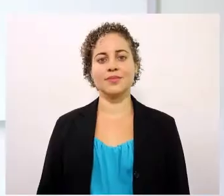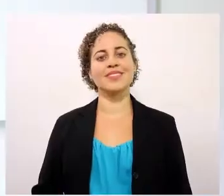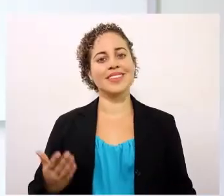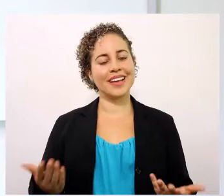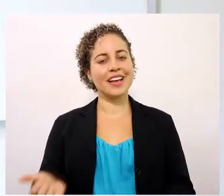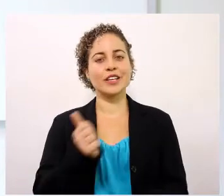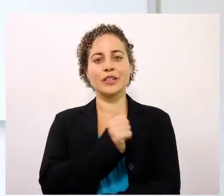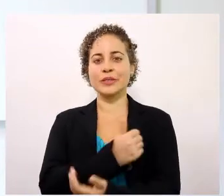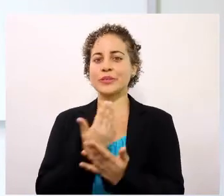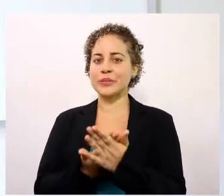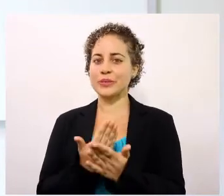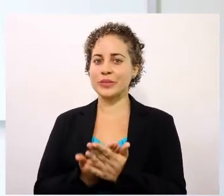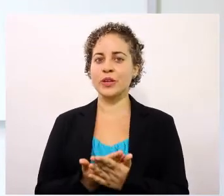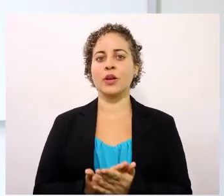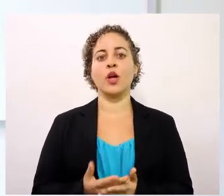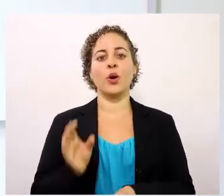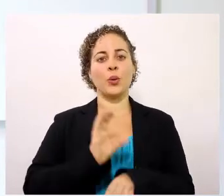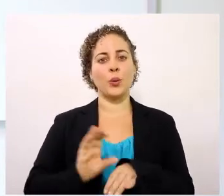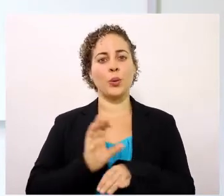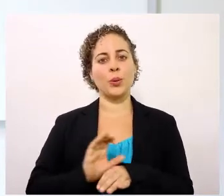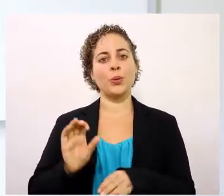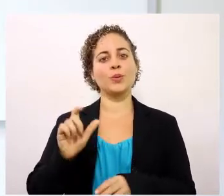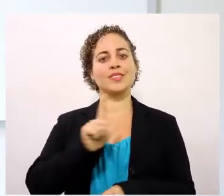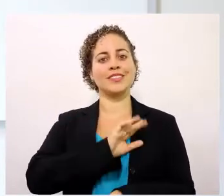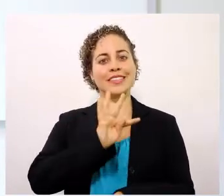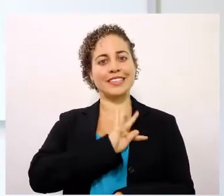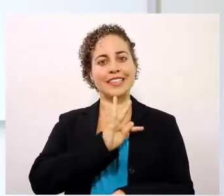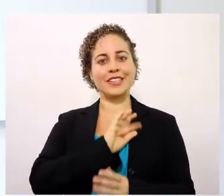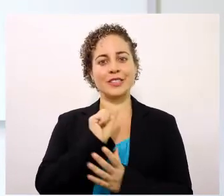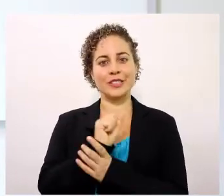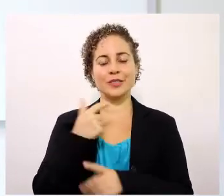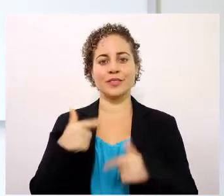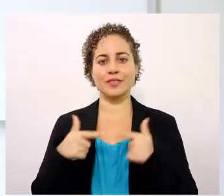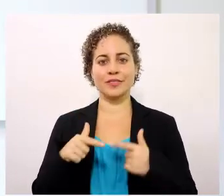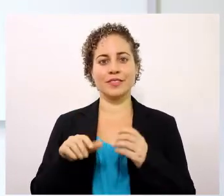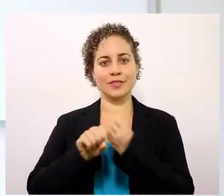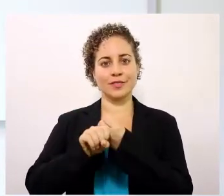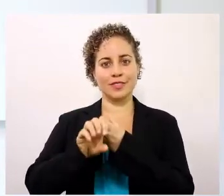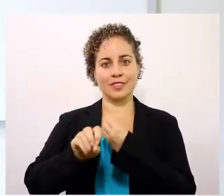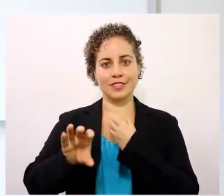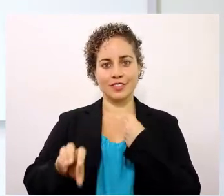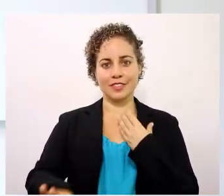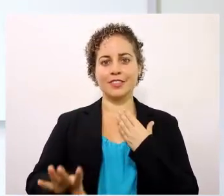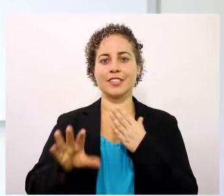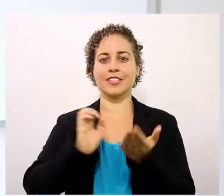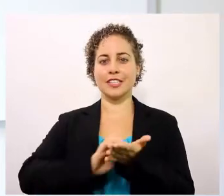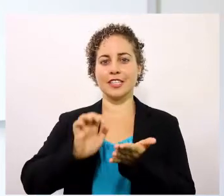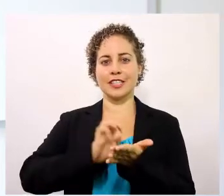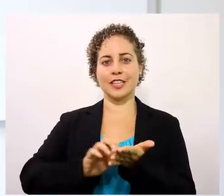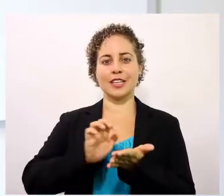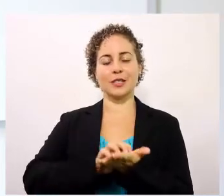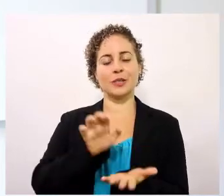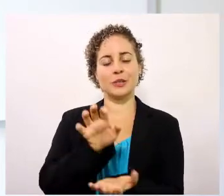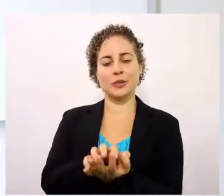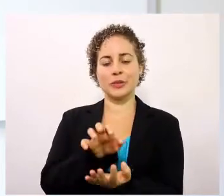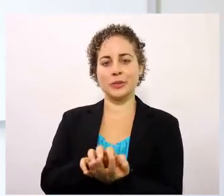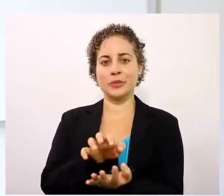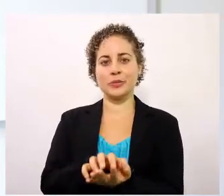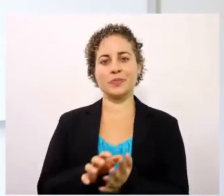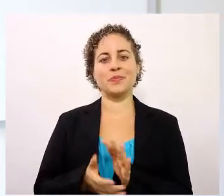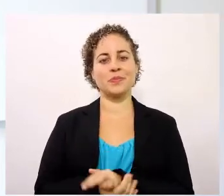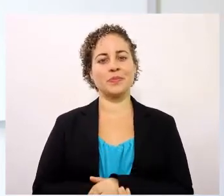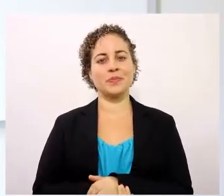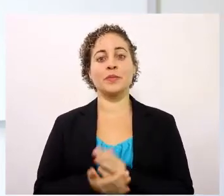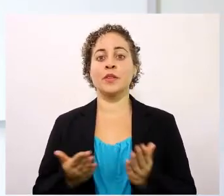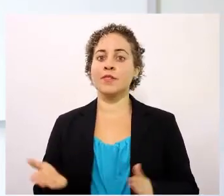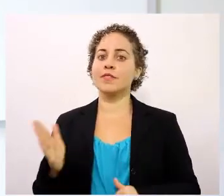Caro estudante do curso técnico em segurança do trabalho, do ensino à distância da Secretaria de Educação do Estado de Pernambuco. Você